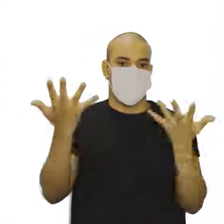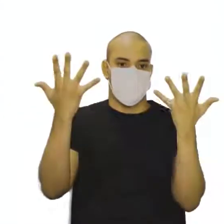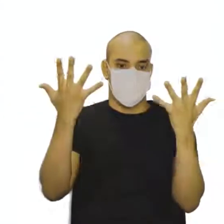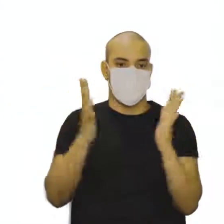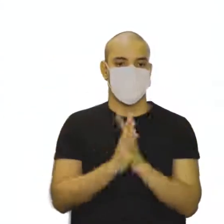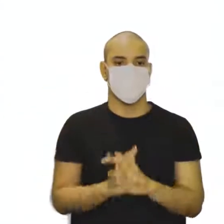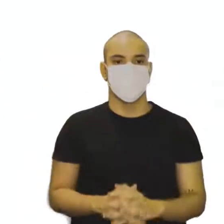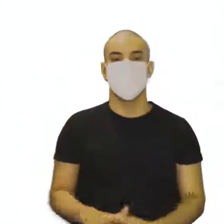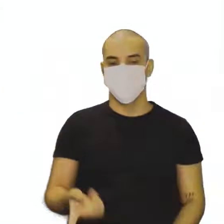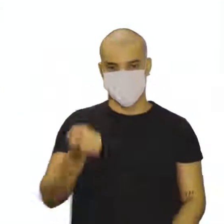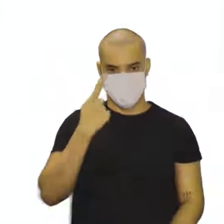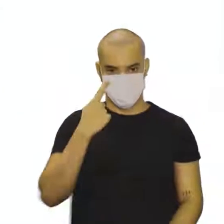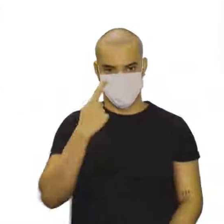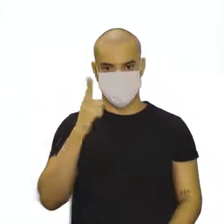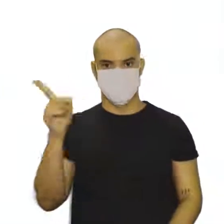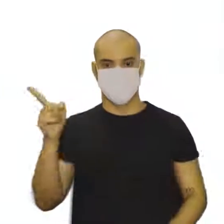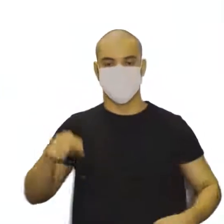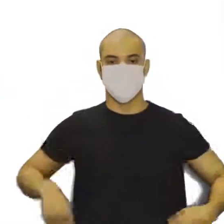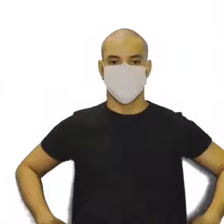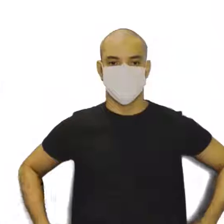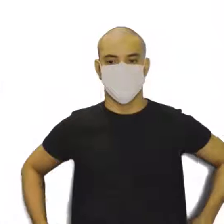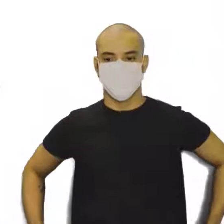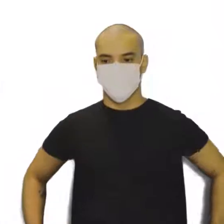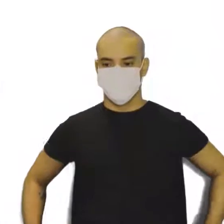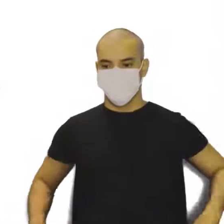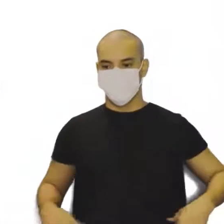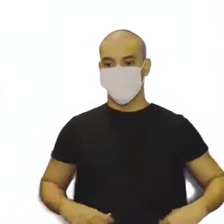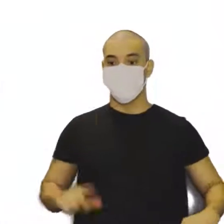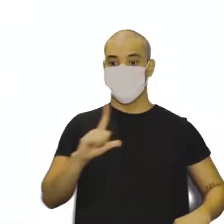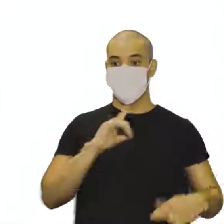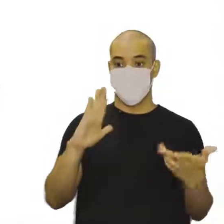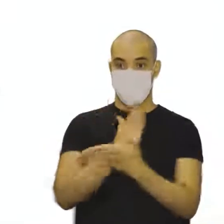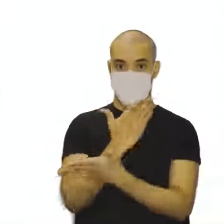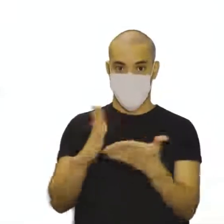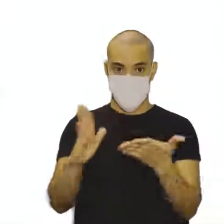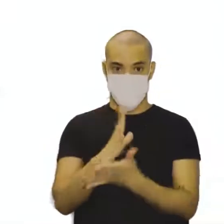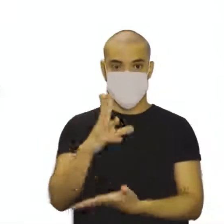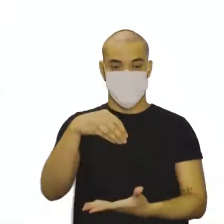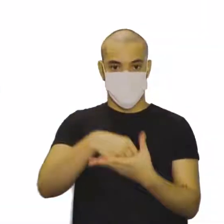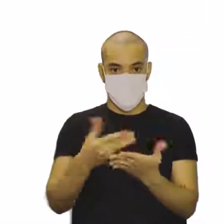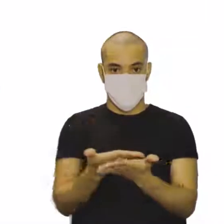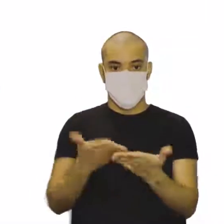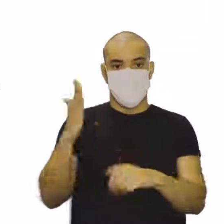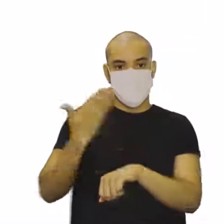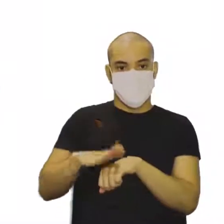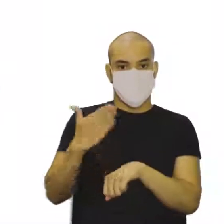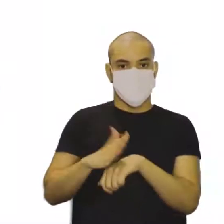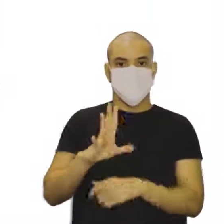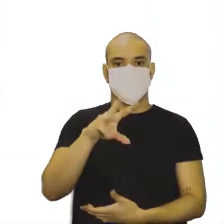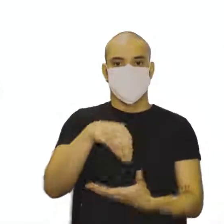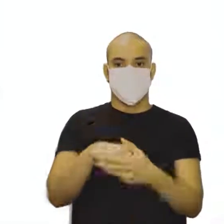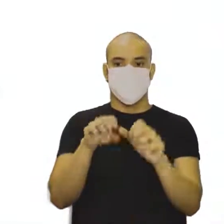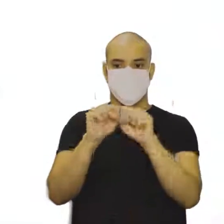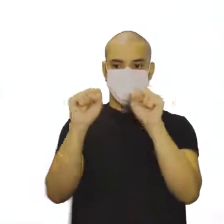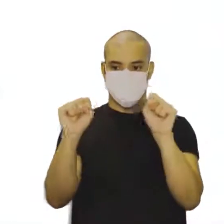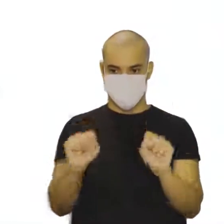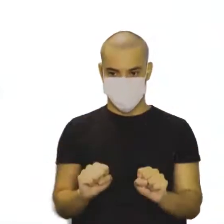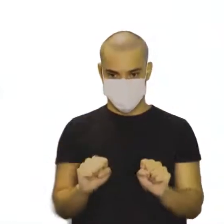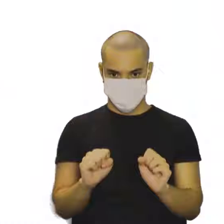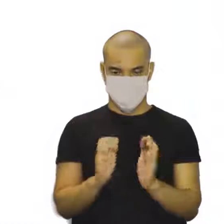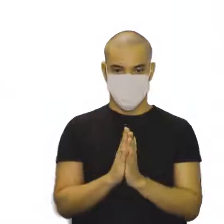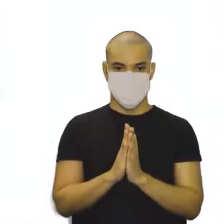algumas aplicações? Bom, aqui nós temos algumas aplicações quando a gente trabalha em sistema de